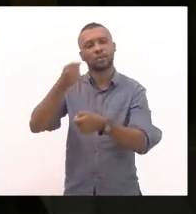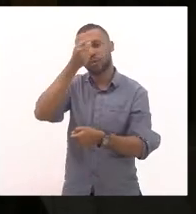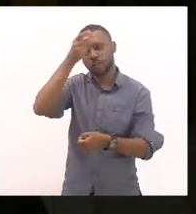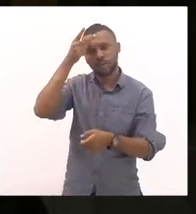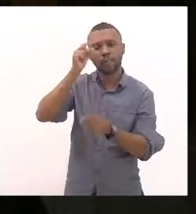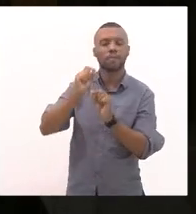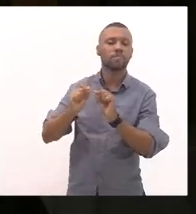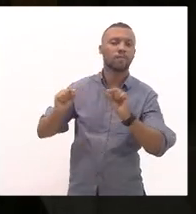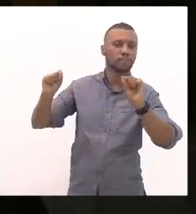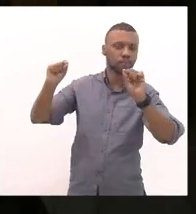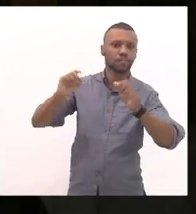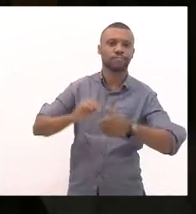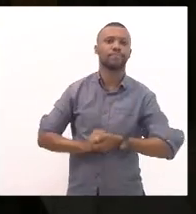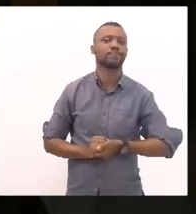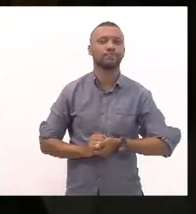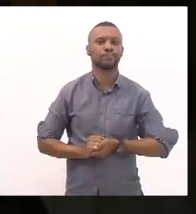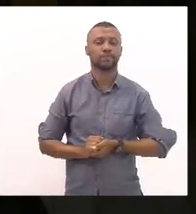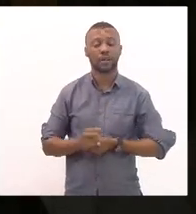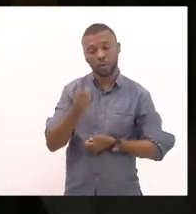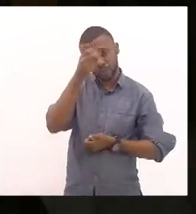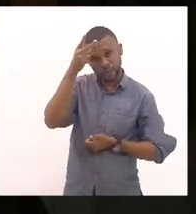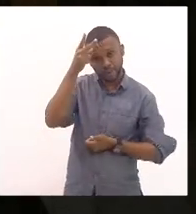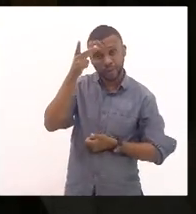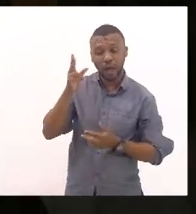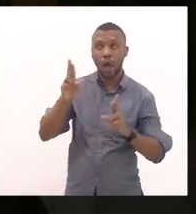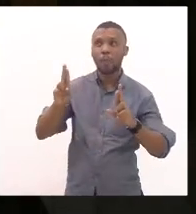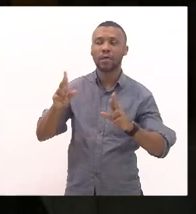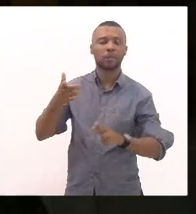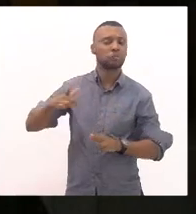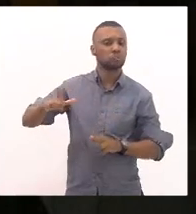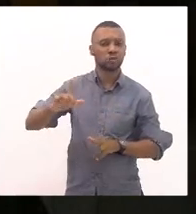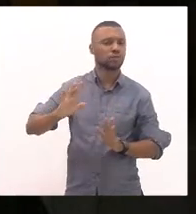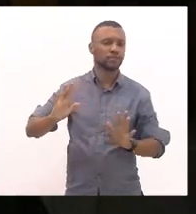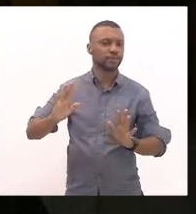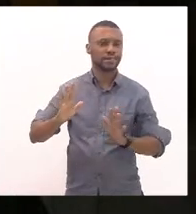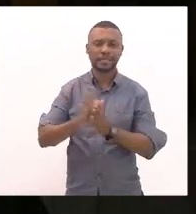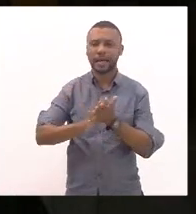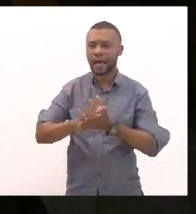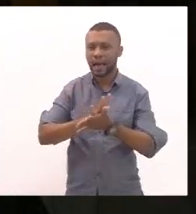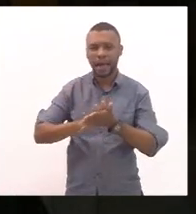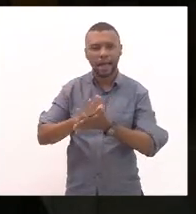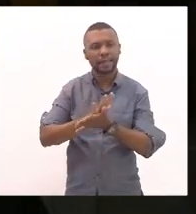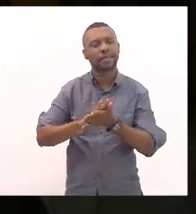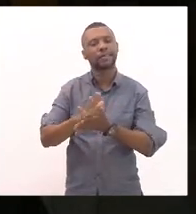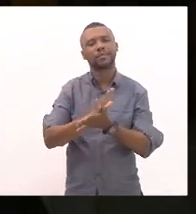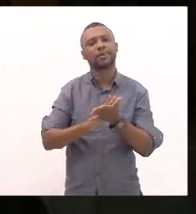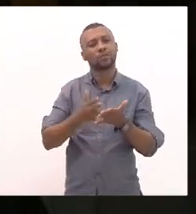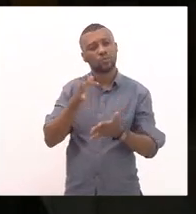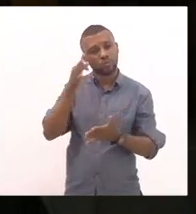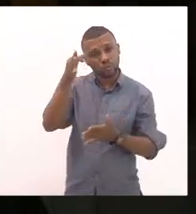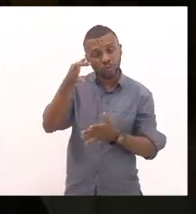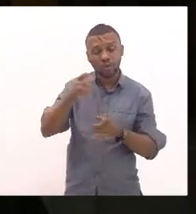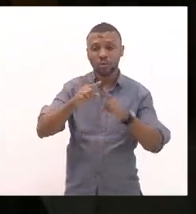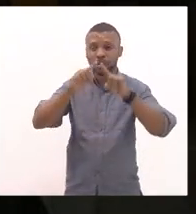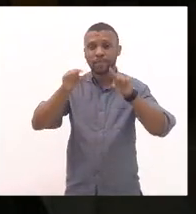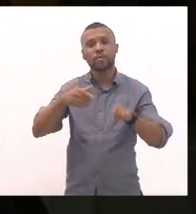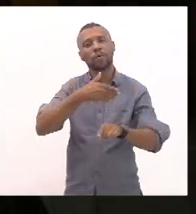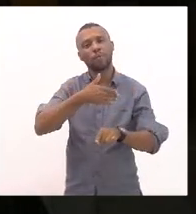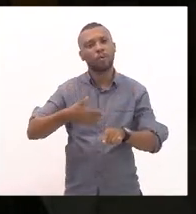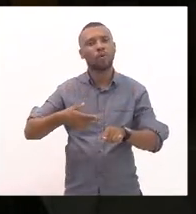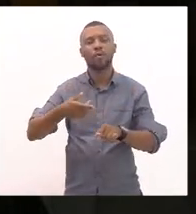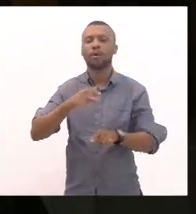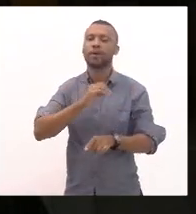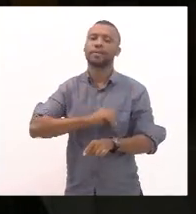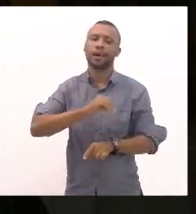município que não tinha esperança sequer de ter em dia o pagamento dos Servidores Públicos